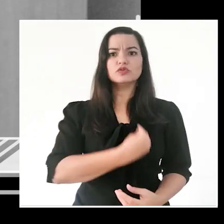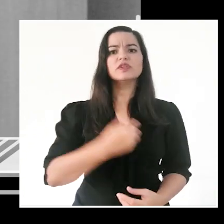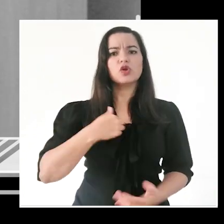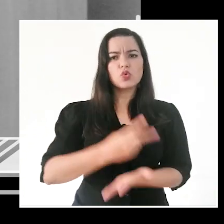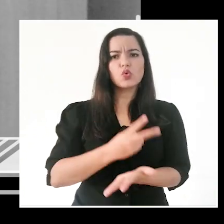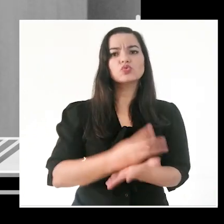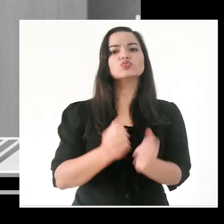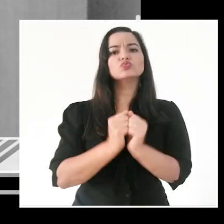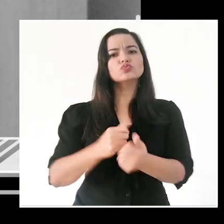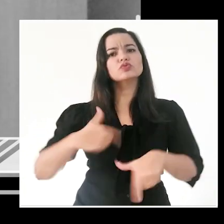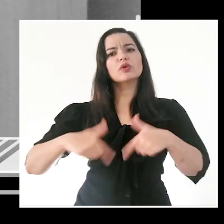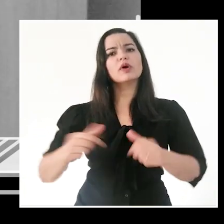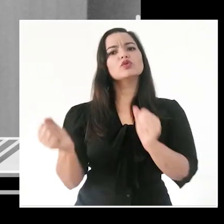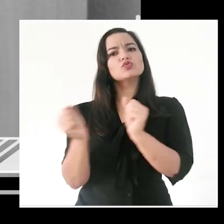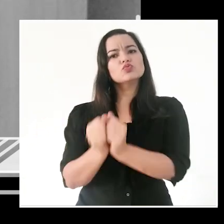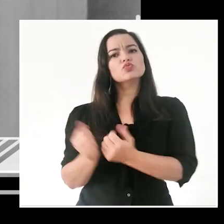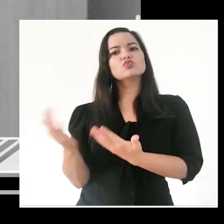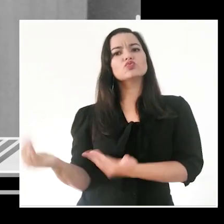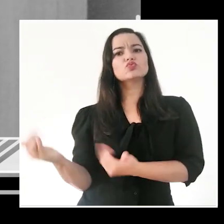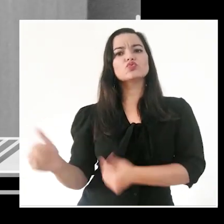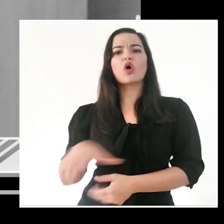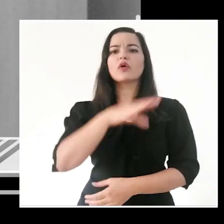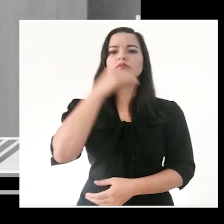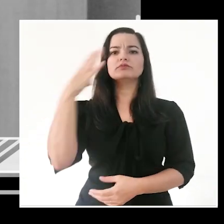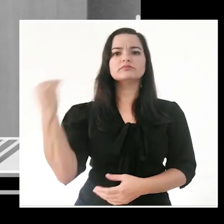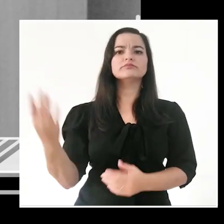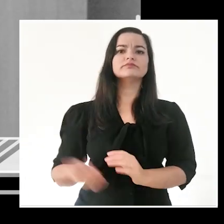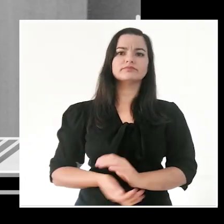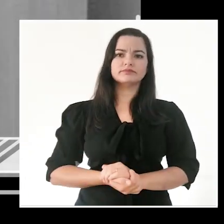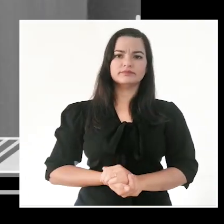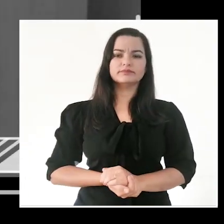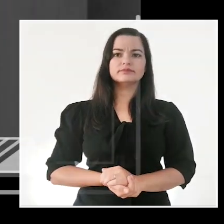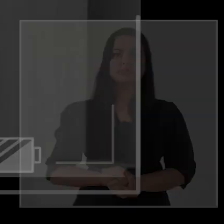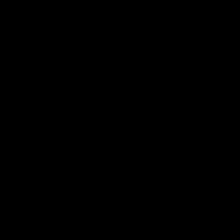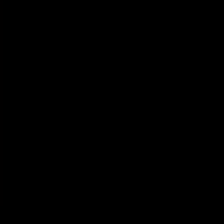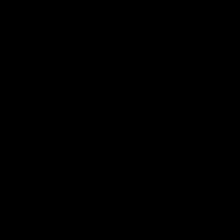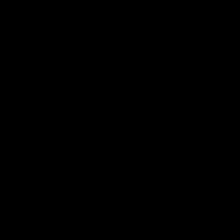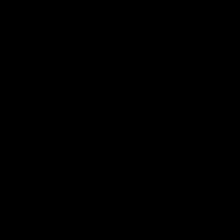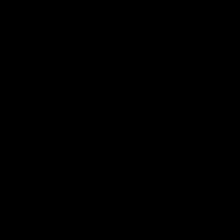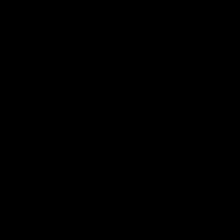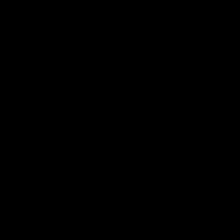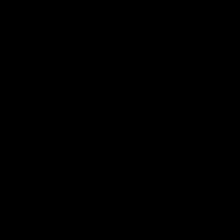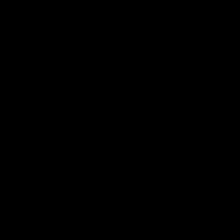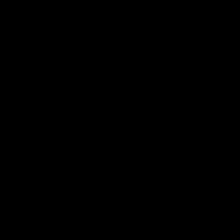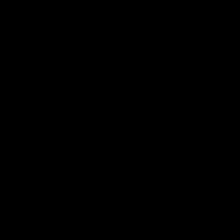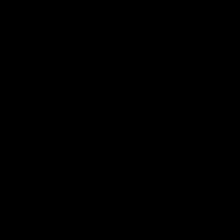vou, em nome do Senhor Jesus, trabalhar em favor dos adolescentes e dos jovens.